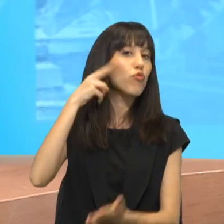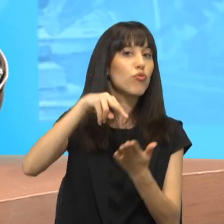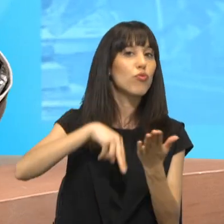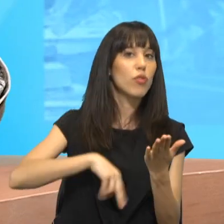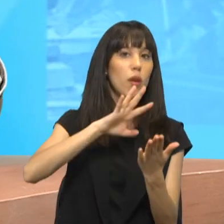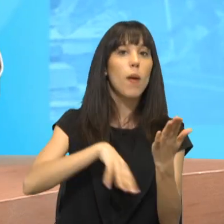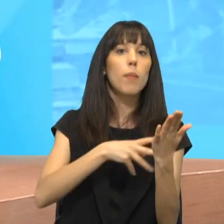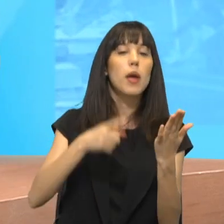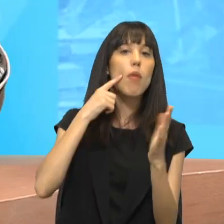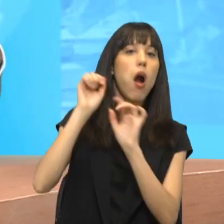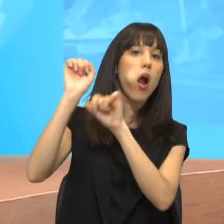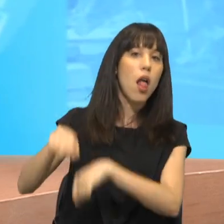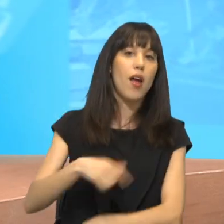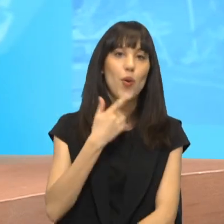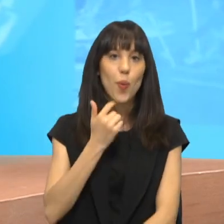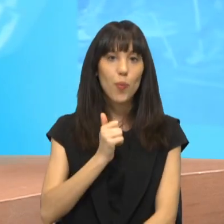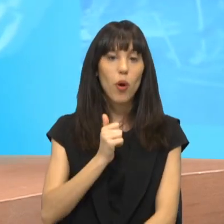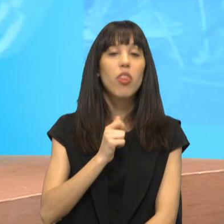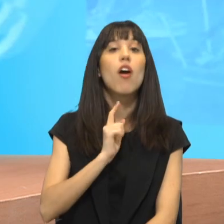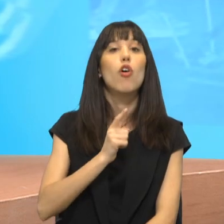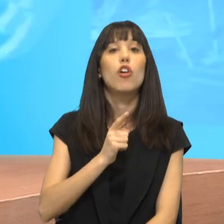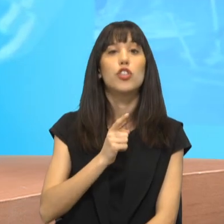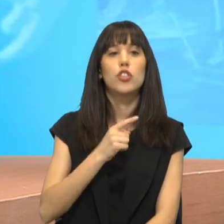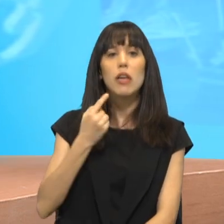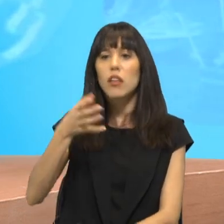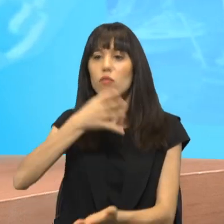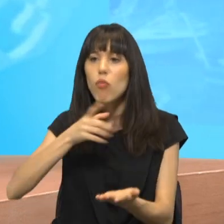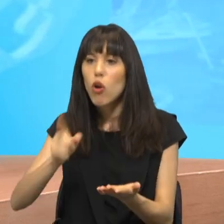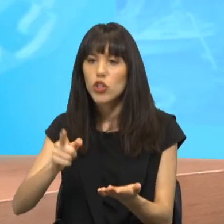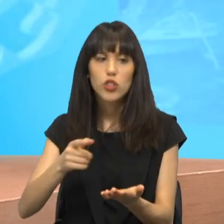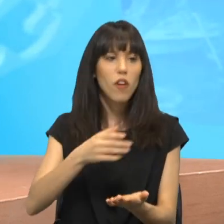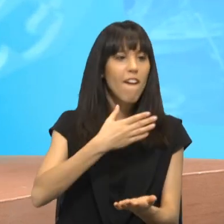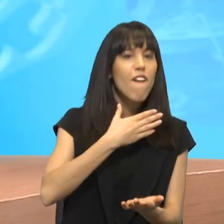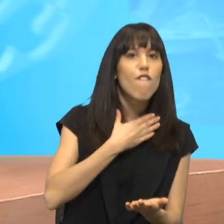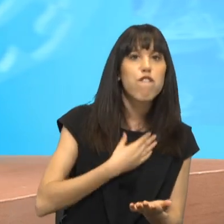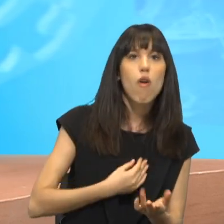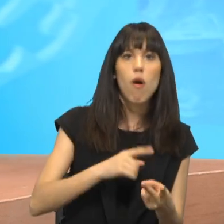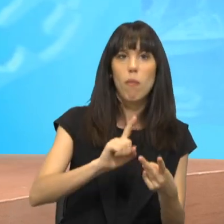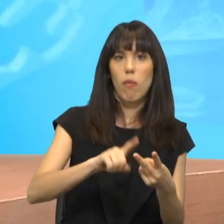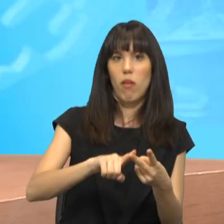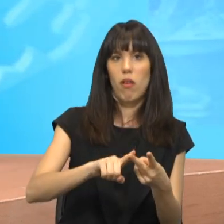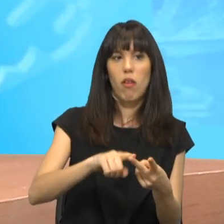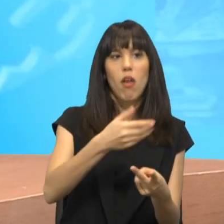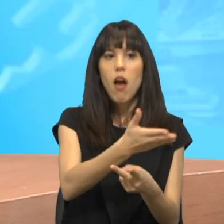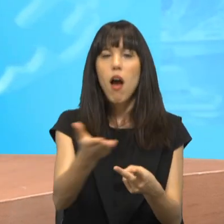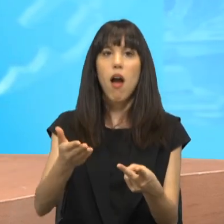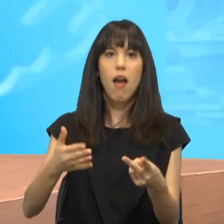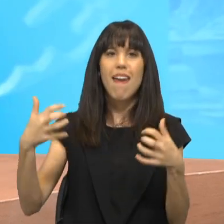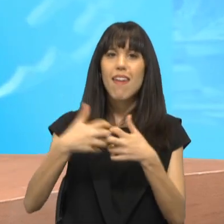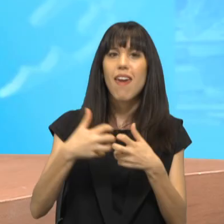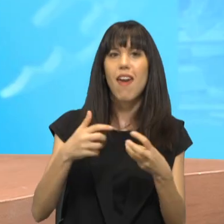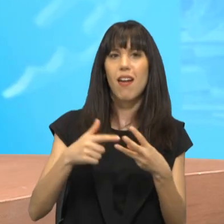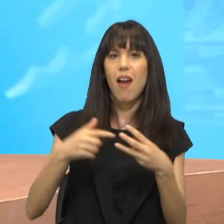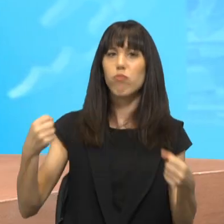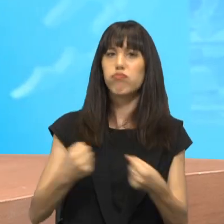podemos ignorar. E o que é que viam? Relatórios da fome, a guerra, os conflitos, portanto, tudo aquilo que era visto como uma